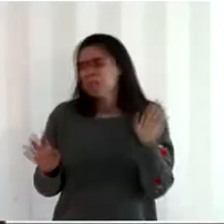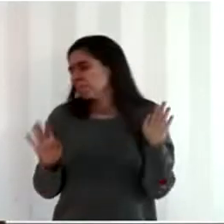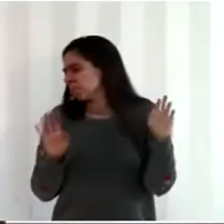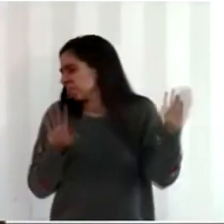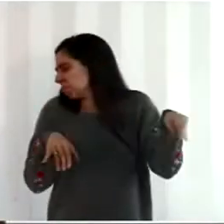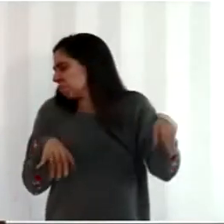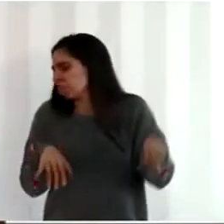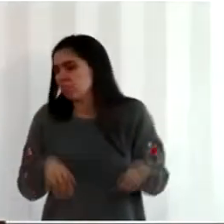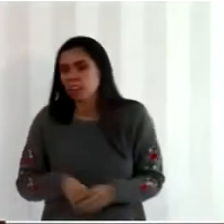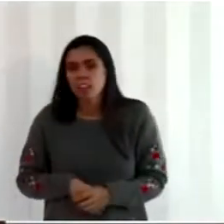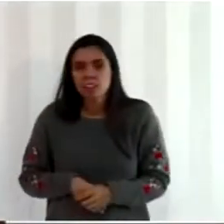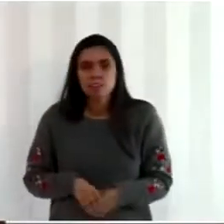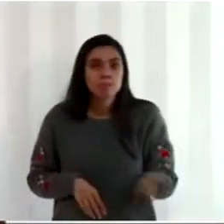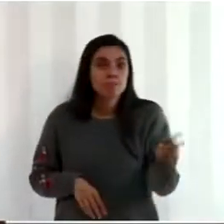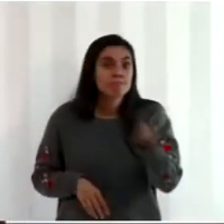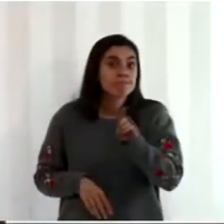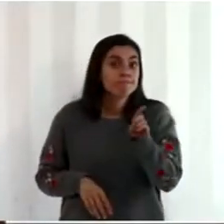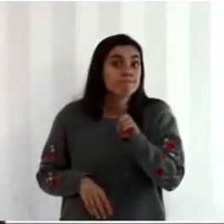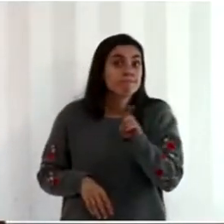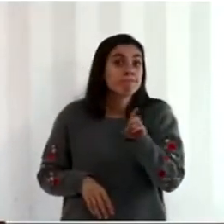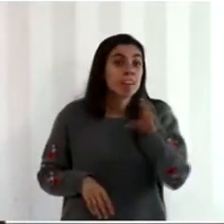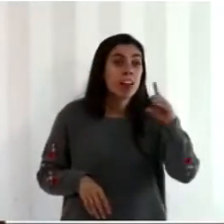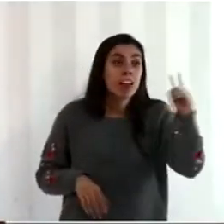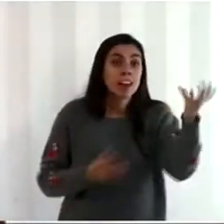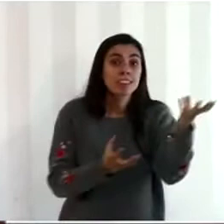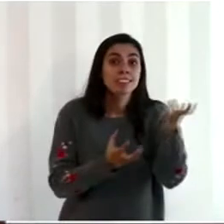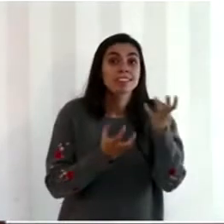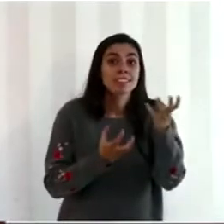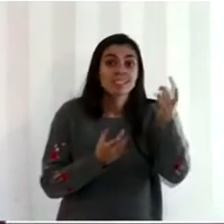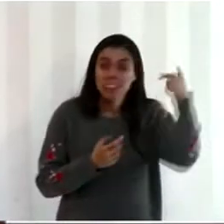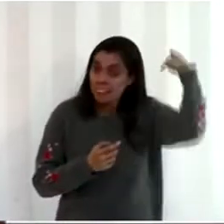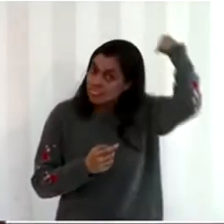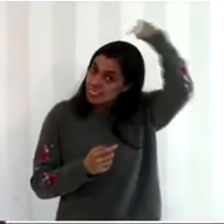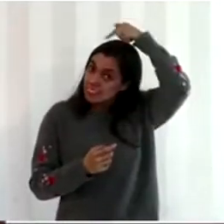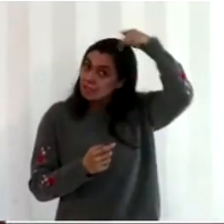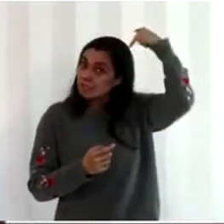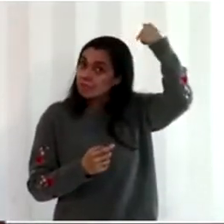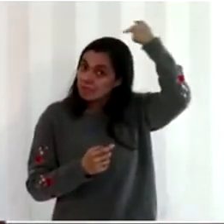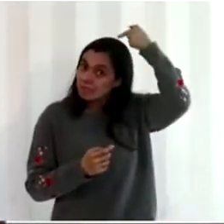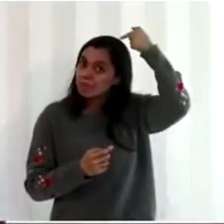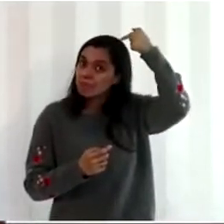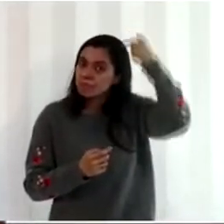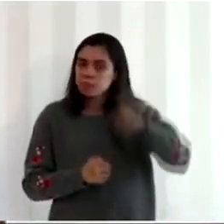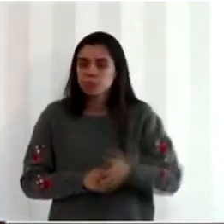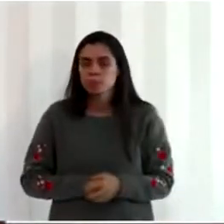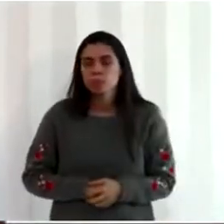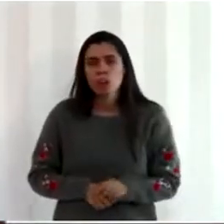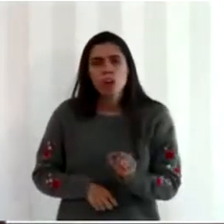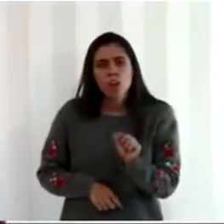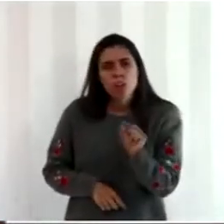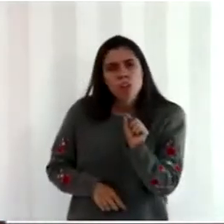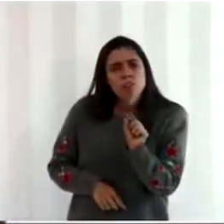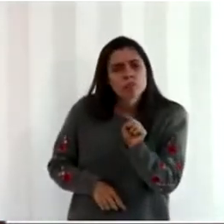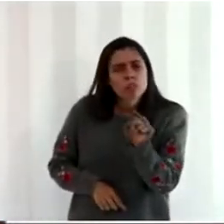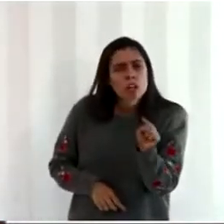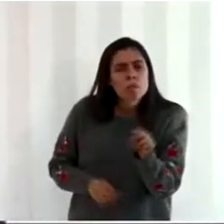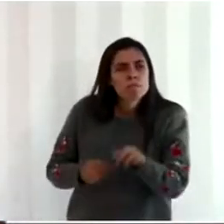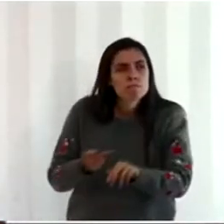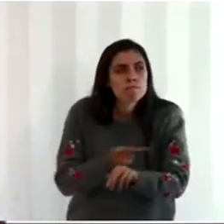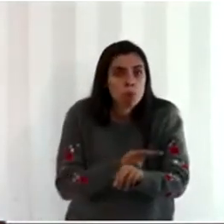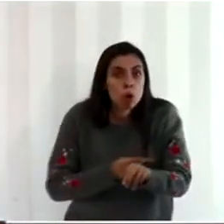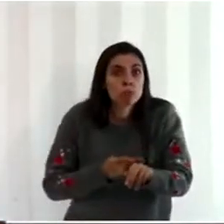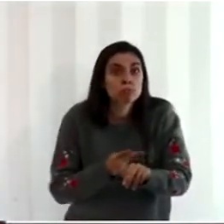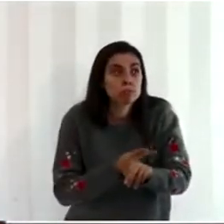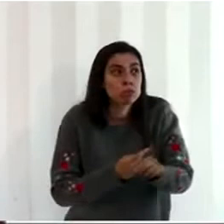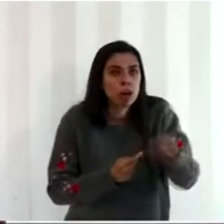já sabe a resposta, porque Ele me conhece, Ele te conhece. Mas você tem procurado viver em santidade de vida?